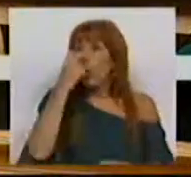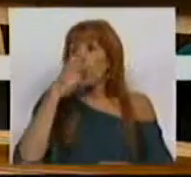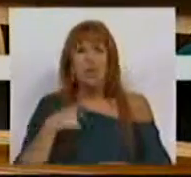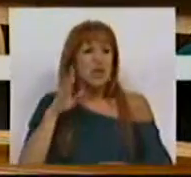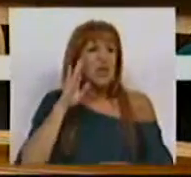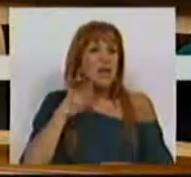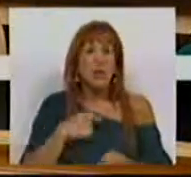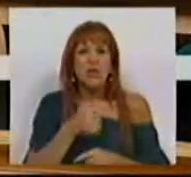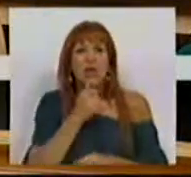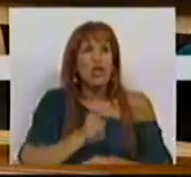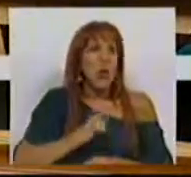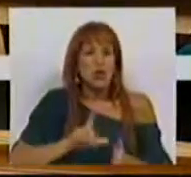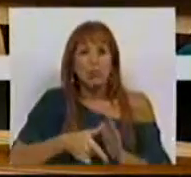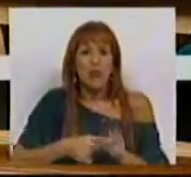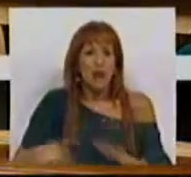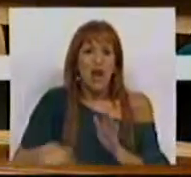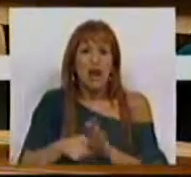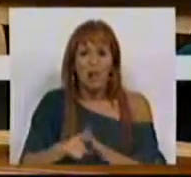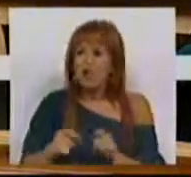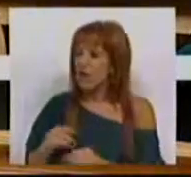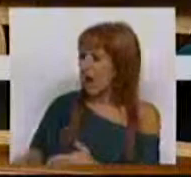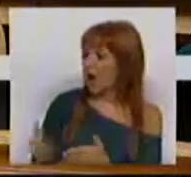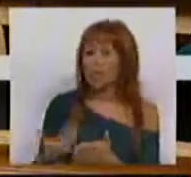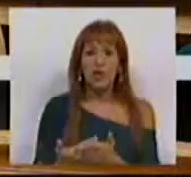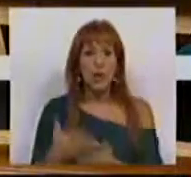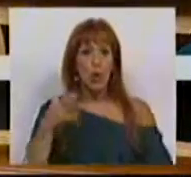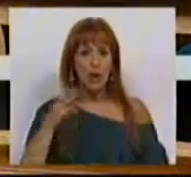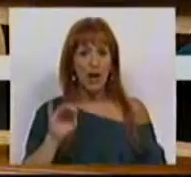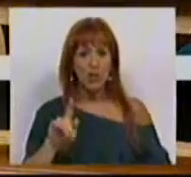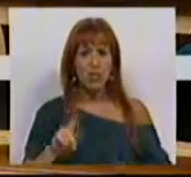em saber as medidas e os projetos de lei que tem para apresentar. O